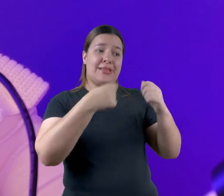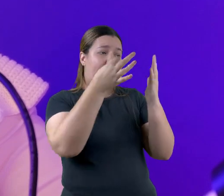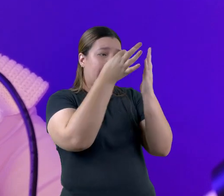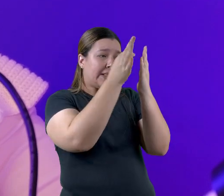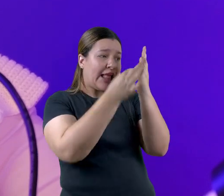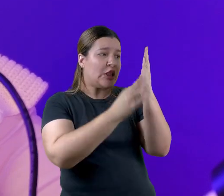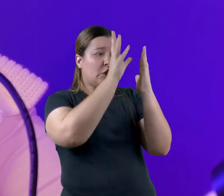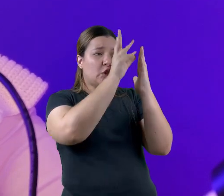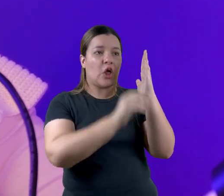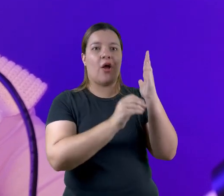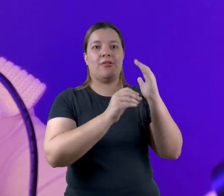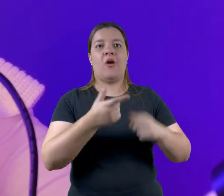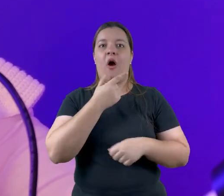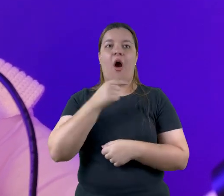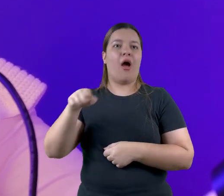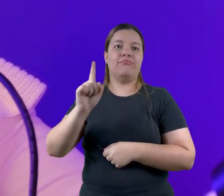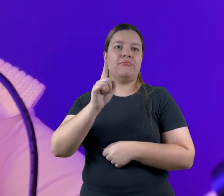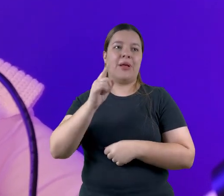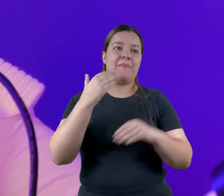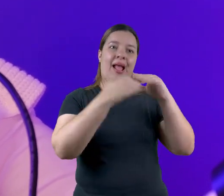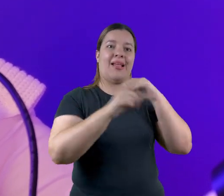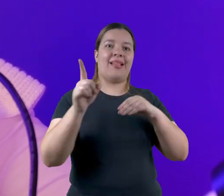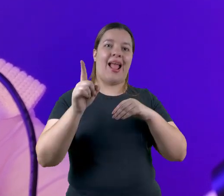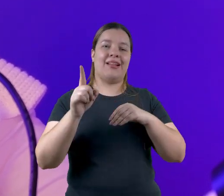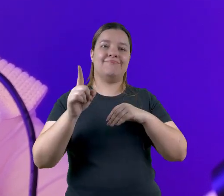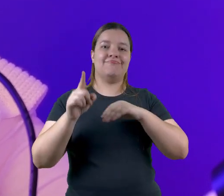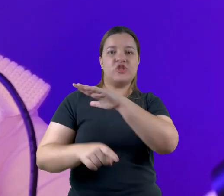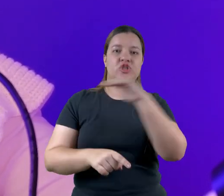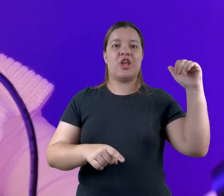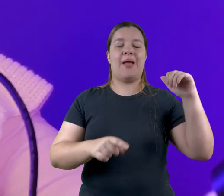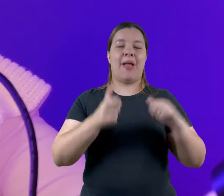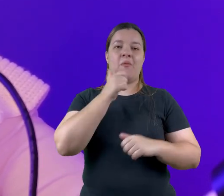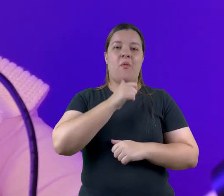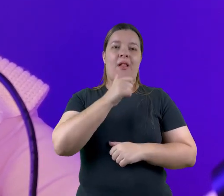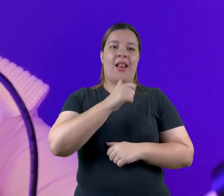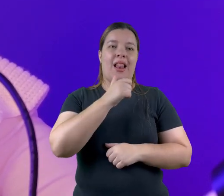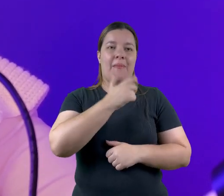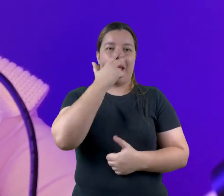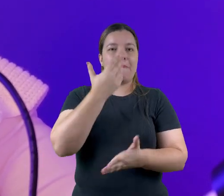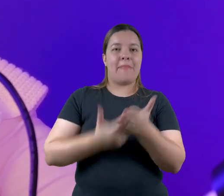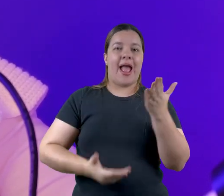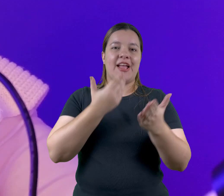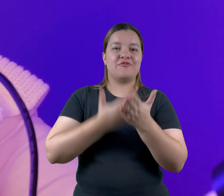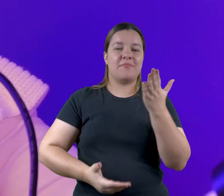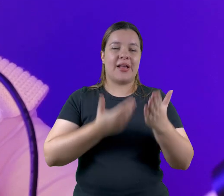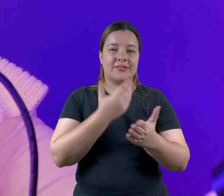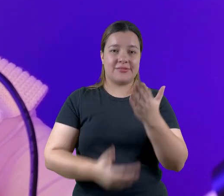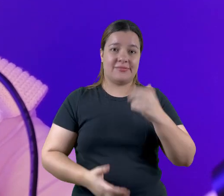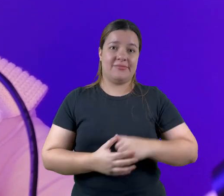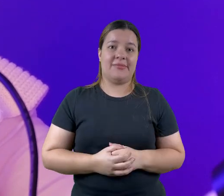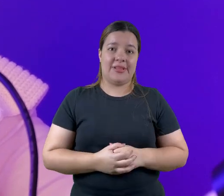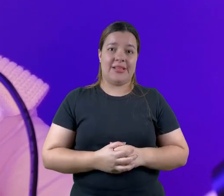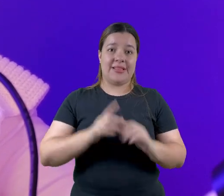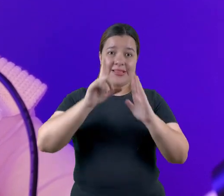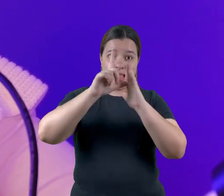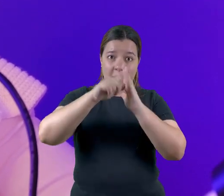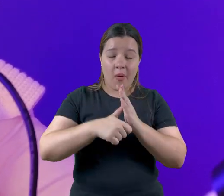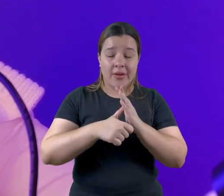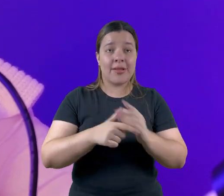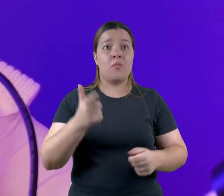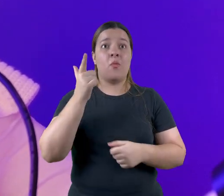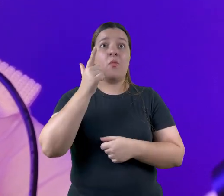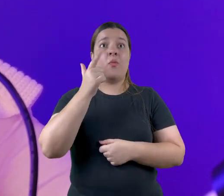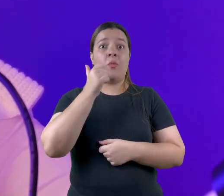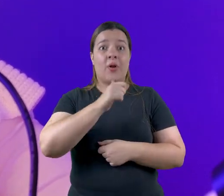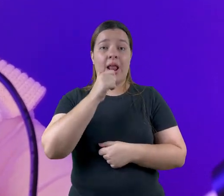todos os quesitos E isso também não é verdade isso também precisa ser desmistificado por quê Porque depois quando ela